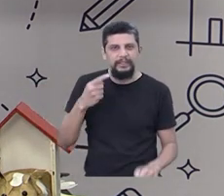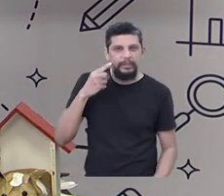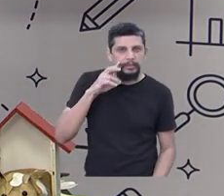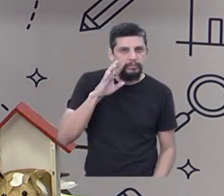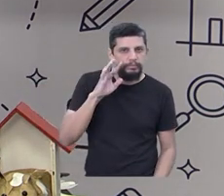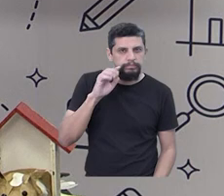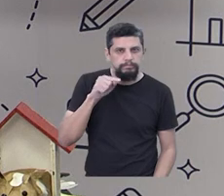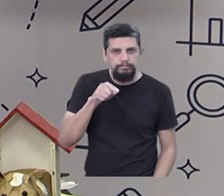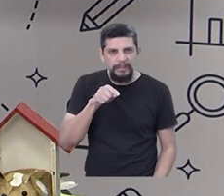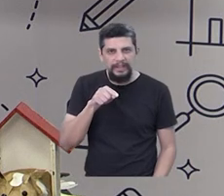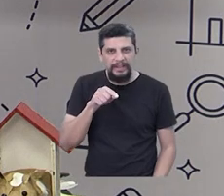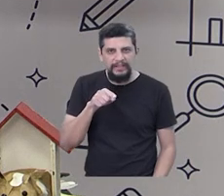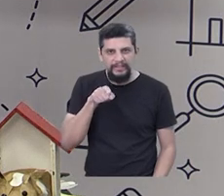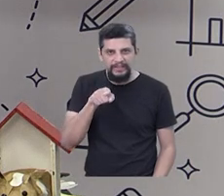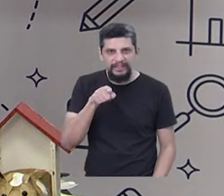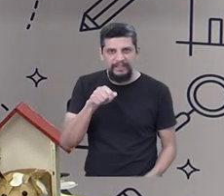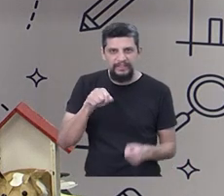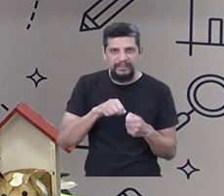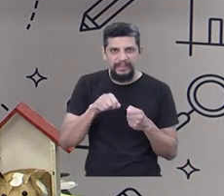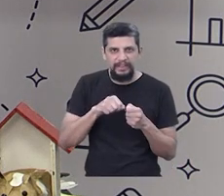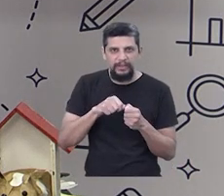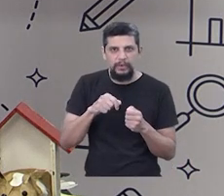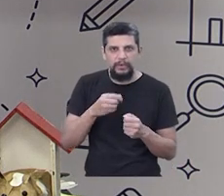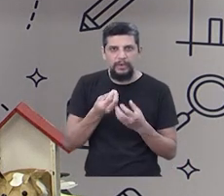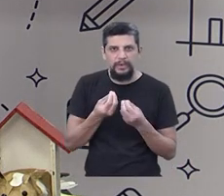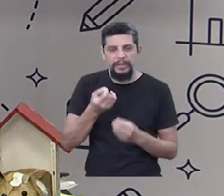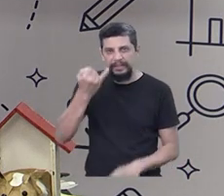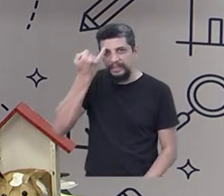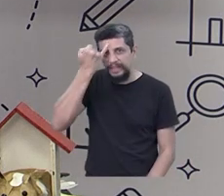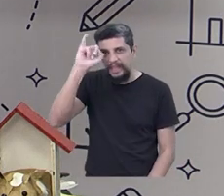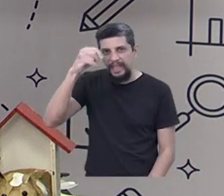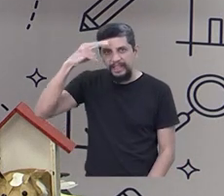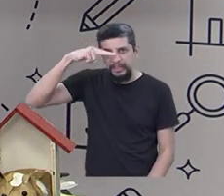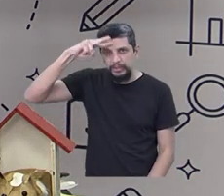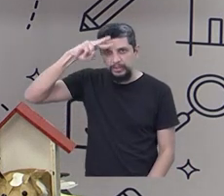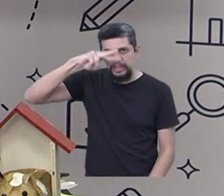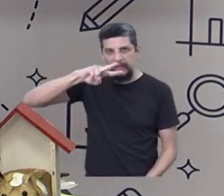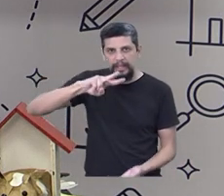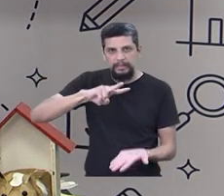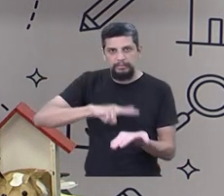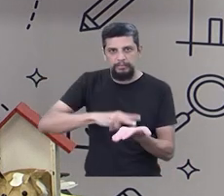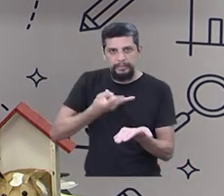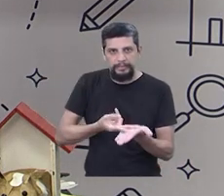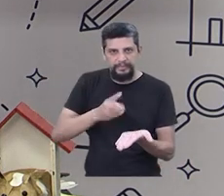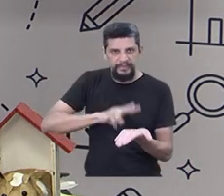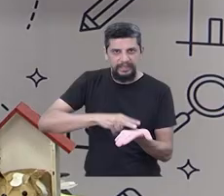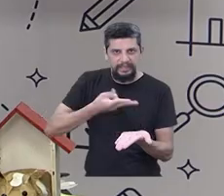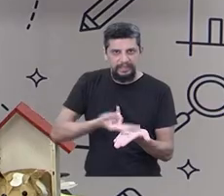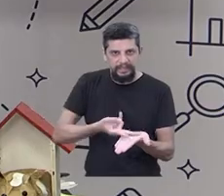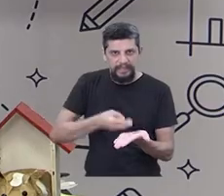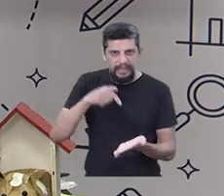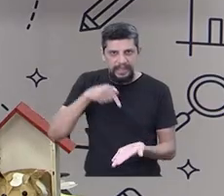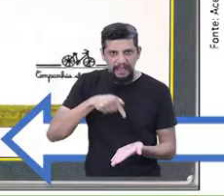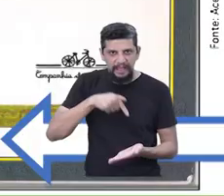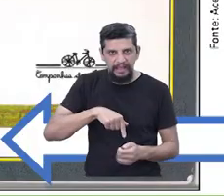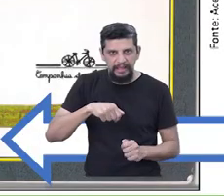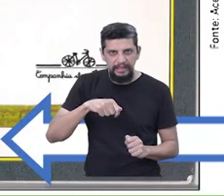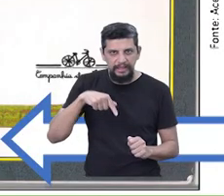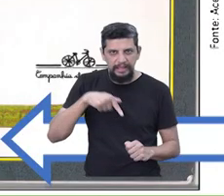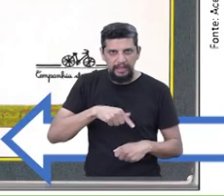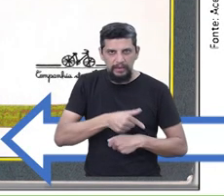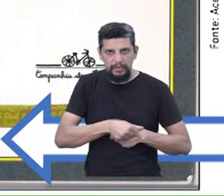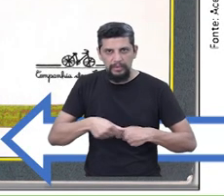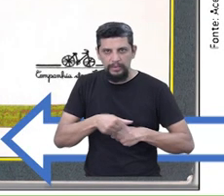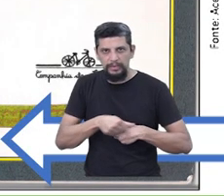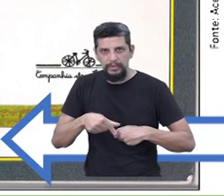do pensamento, o que você faz com uma ideia, que são histórias traduzidas. Aqui nós temos o